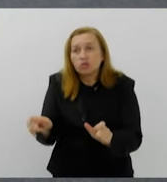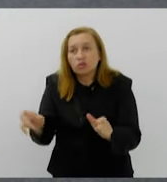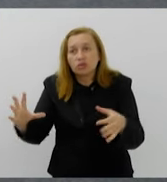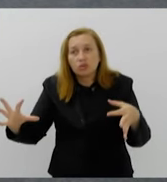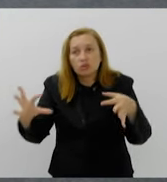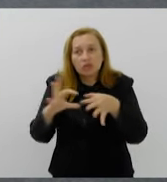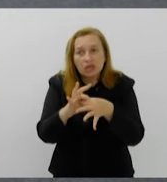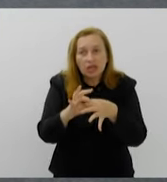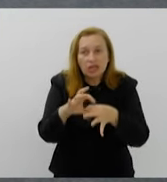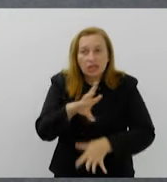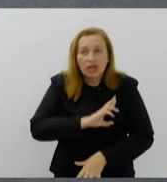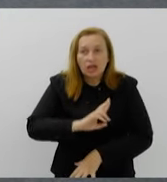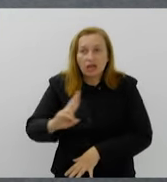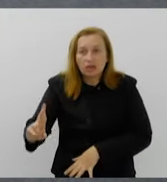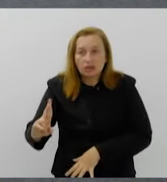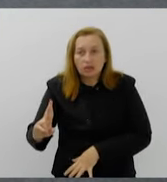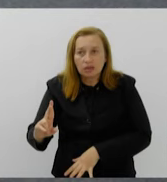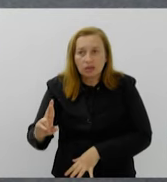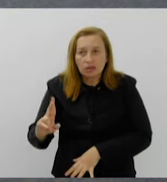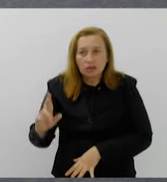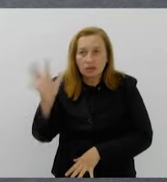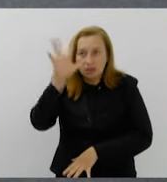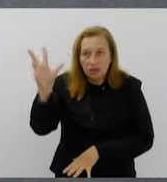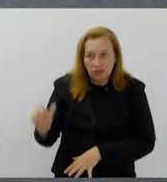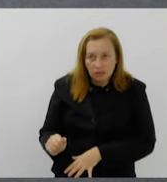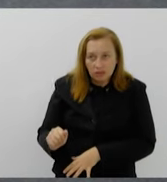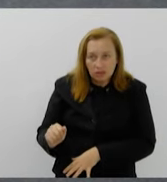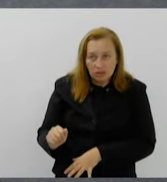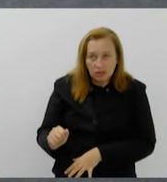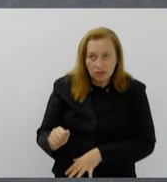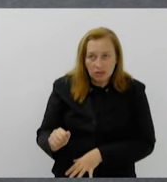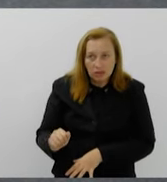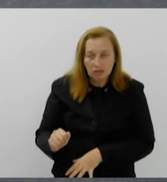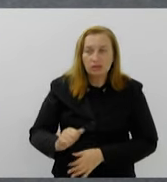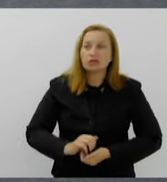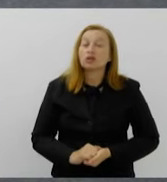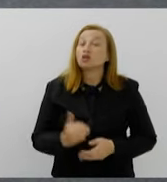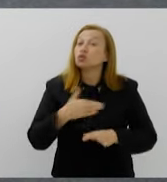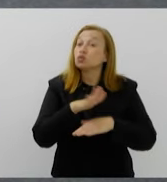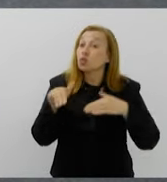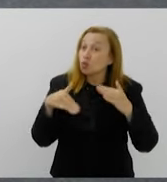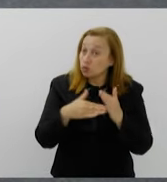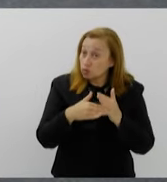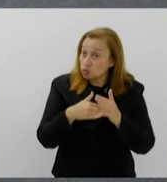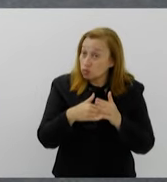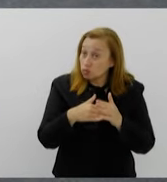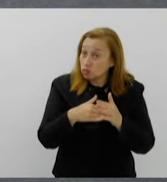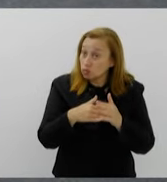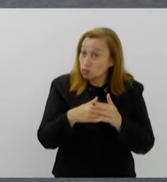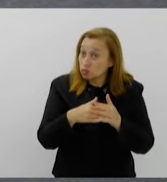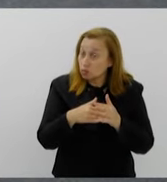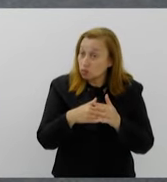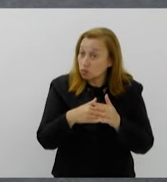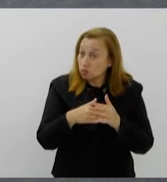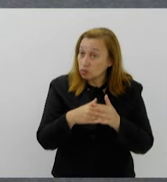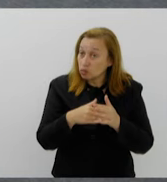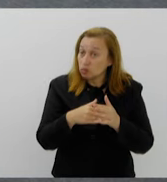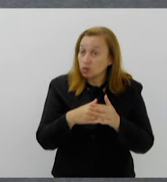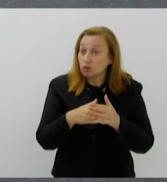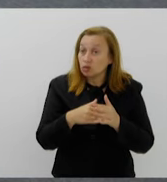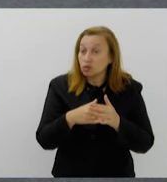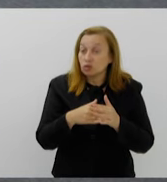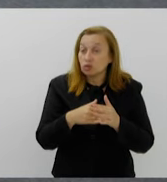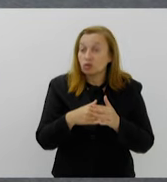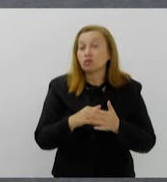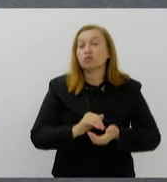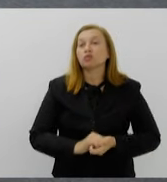a religiões de matrizes africanas todos eles colocam todos esses numa situação de